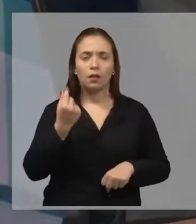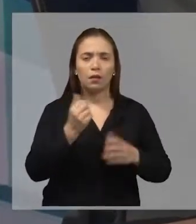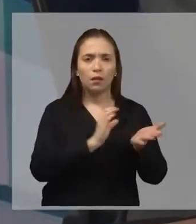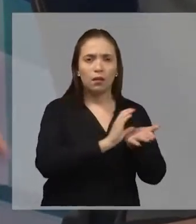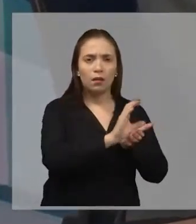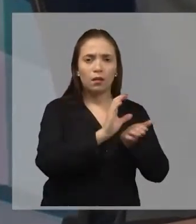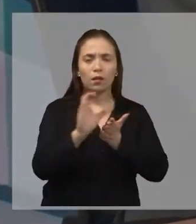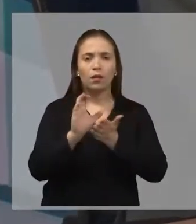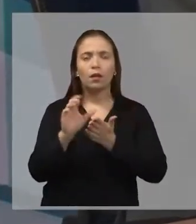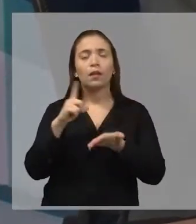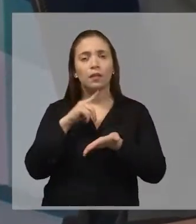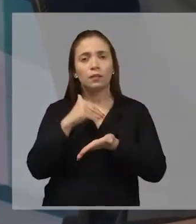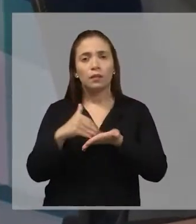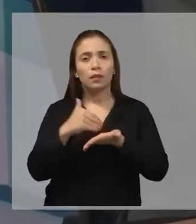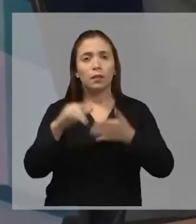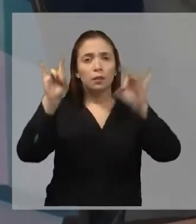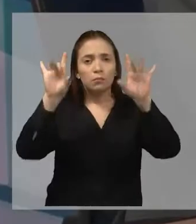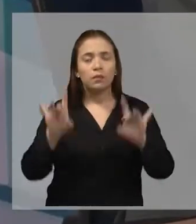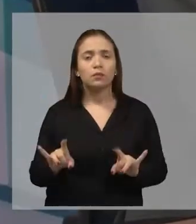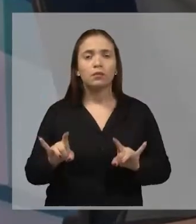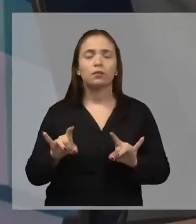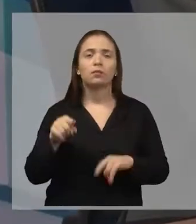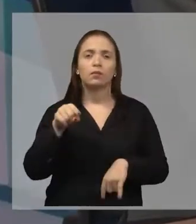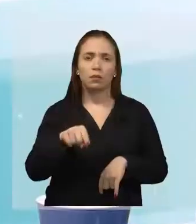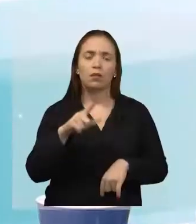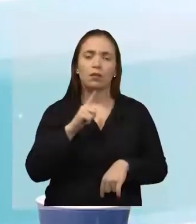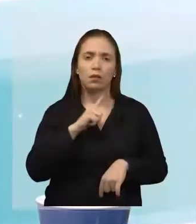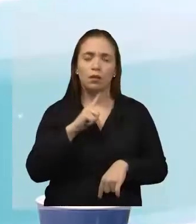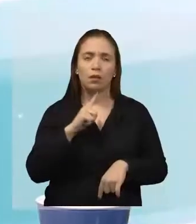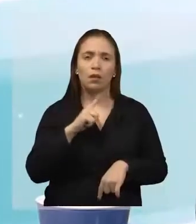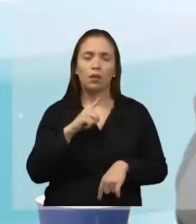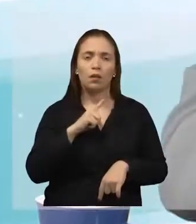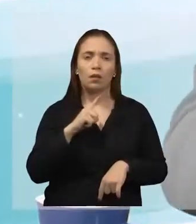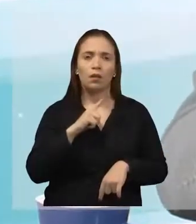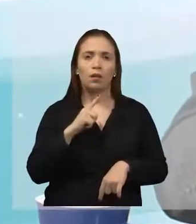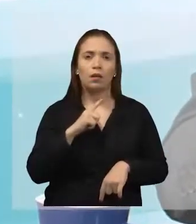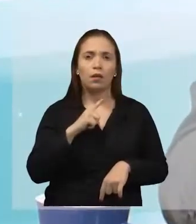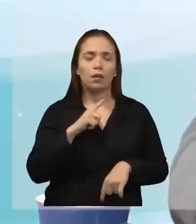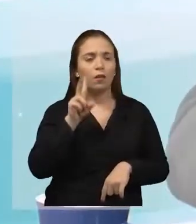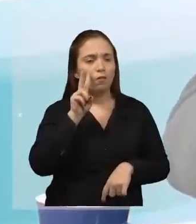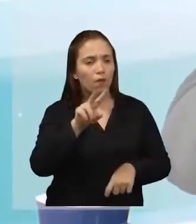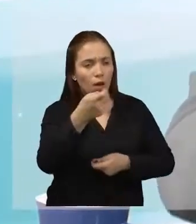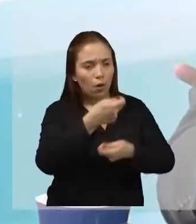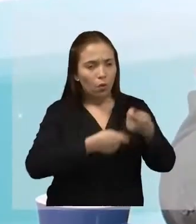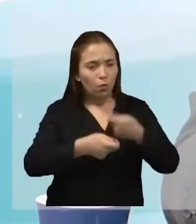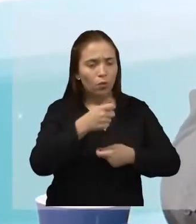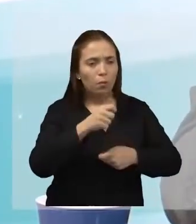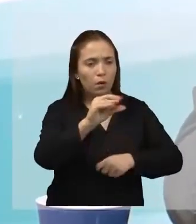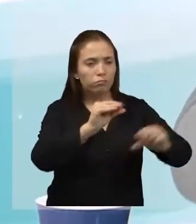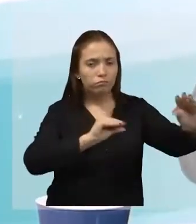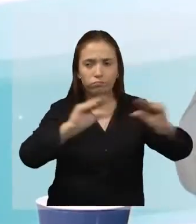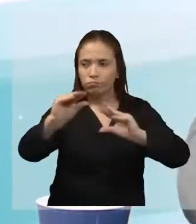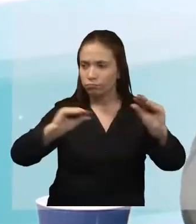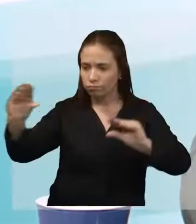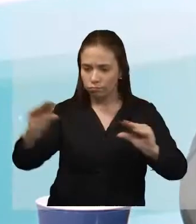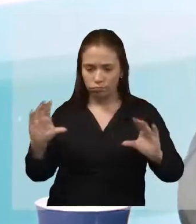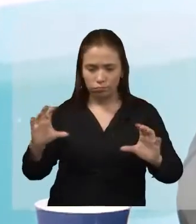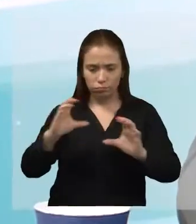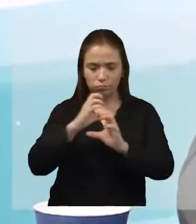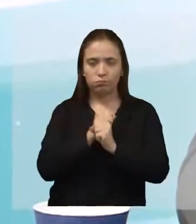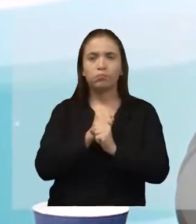quiserem. Se vocês economizarem 1 trilhão em 10 anos, vai ser assim. Se economizarem 800 ou 600, vai ser assim. Só que os